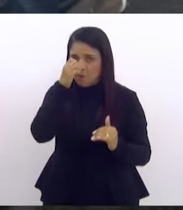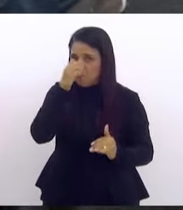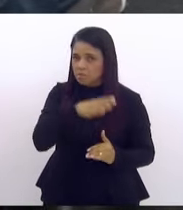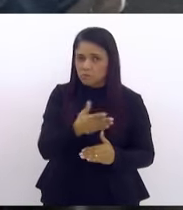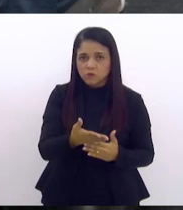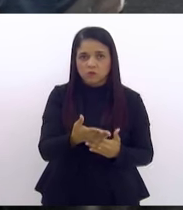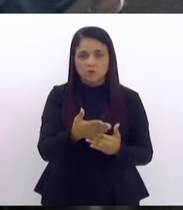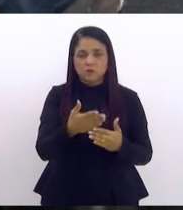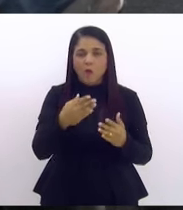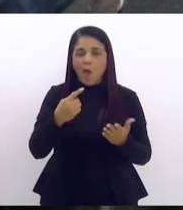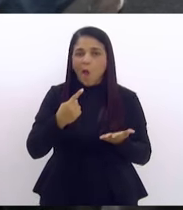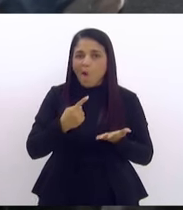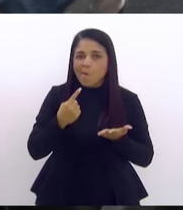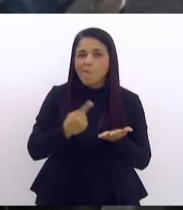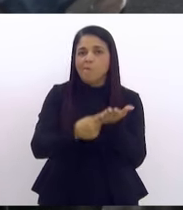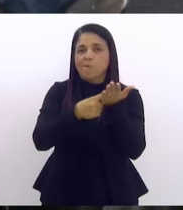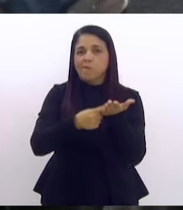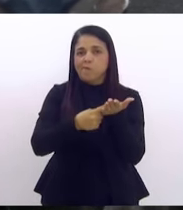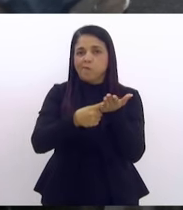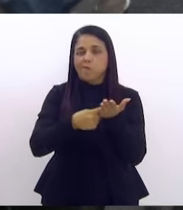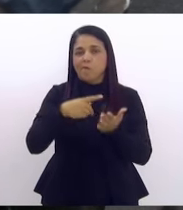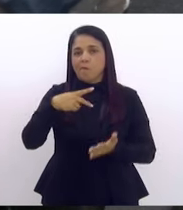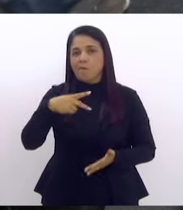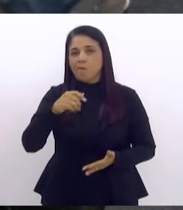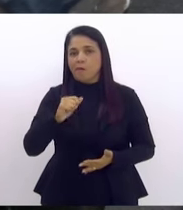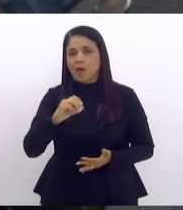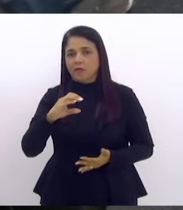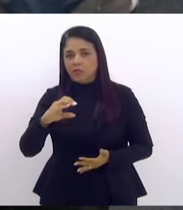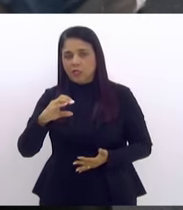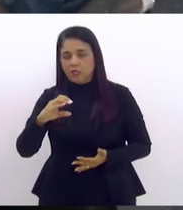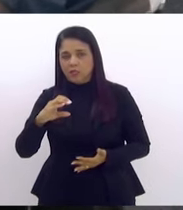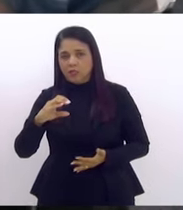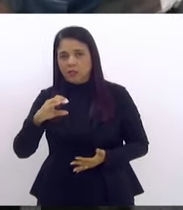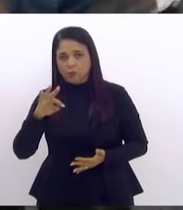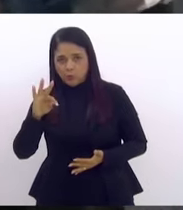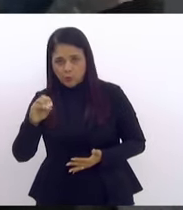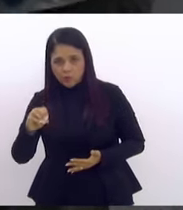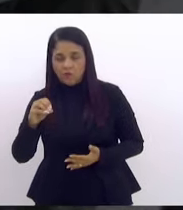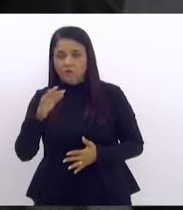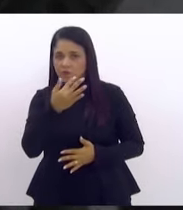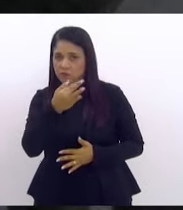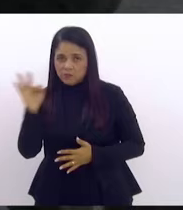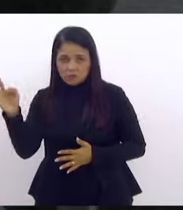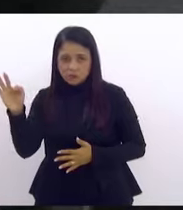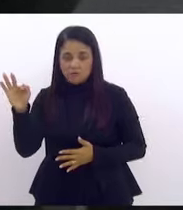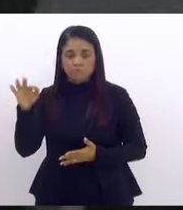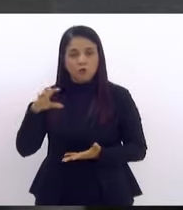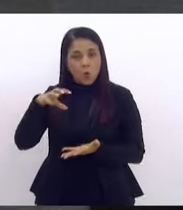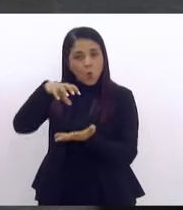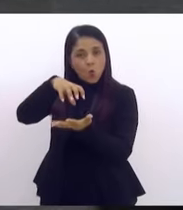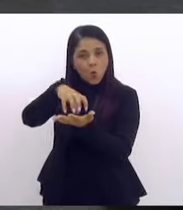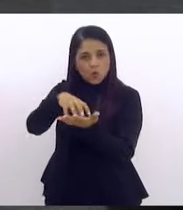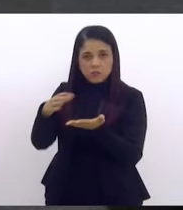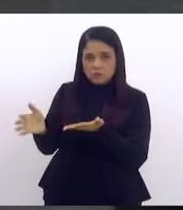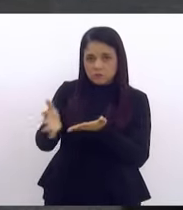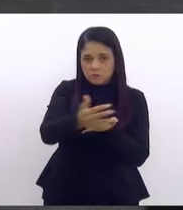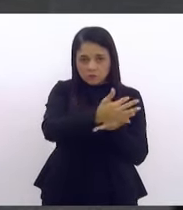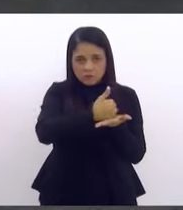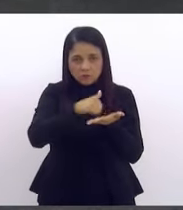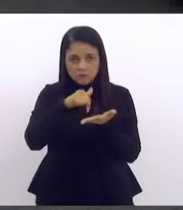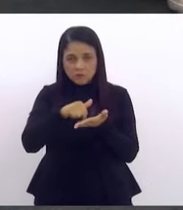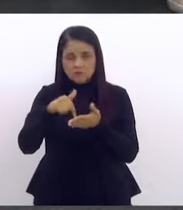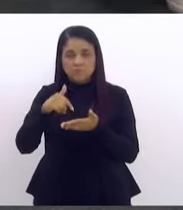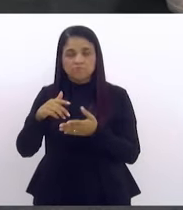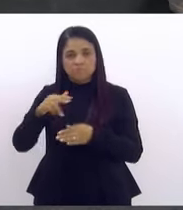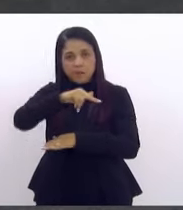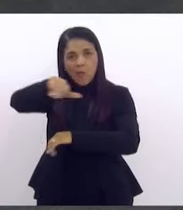Pacto Federativo. Pacto Federativo, concentrador de receitas na mão da